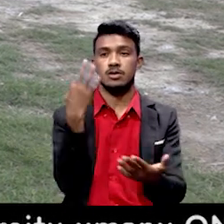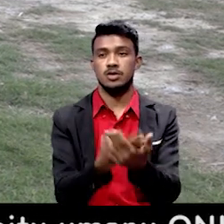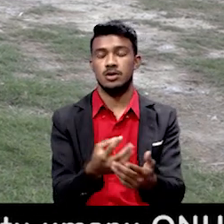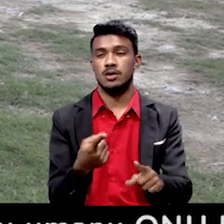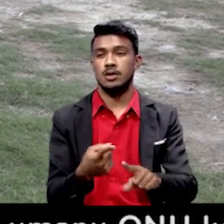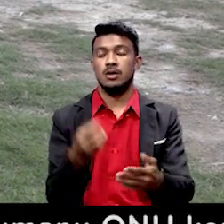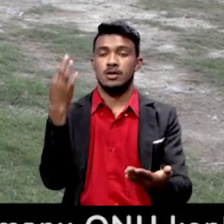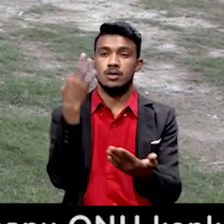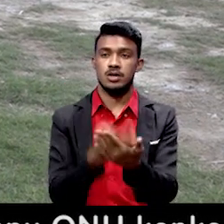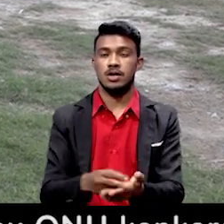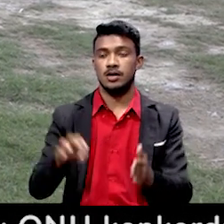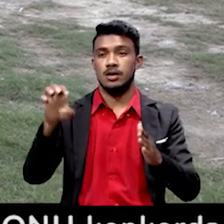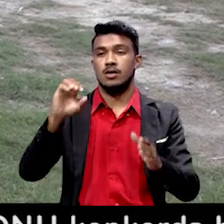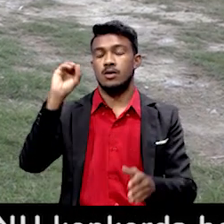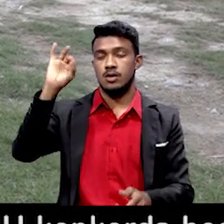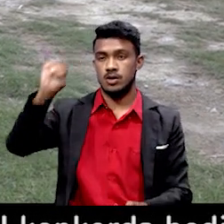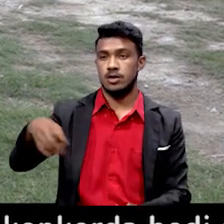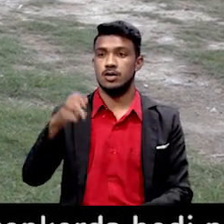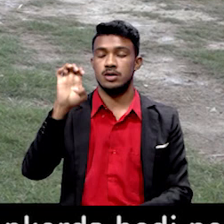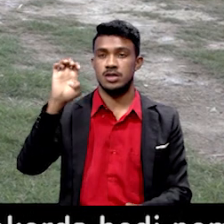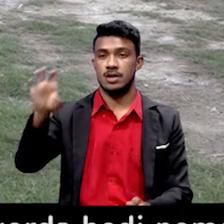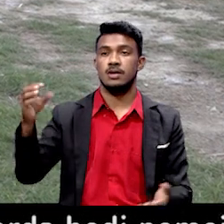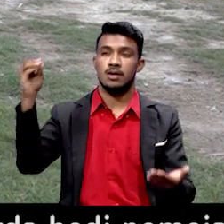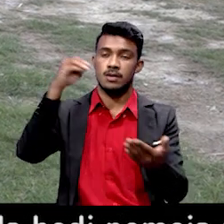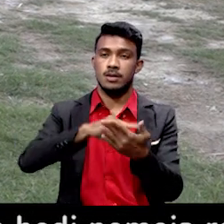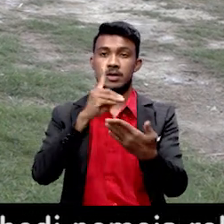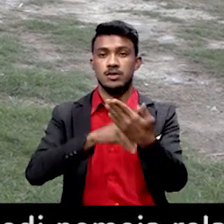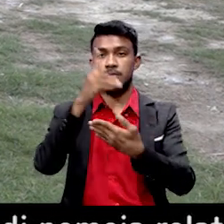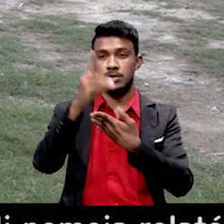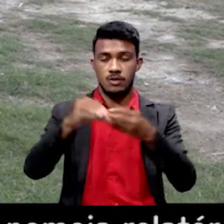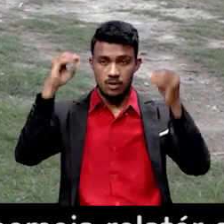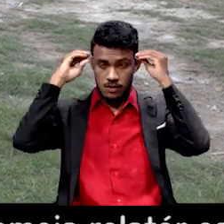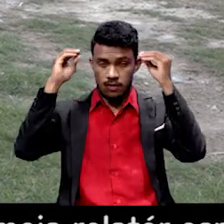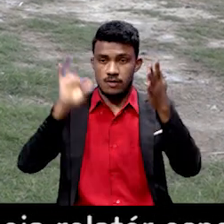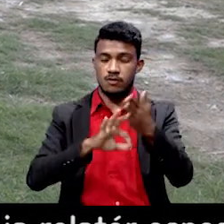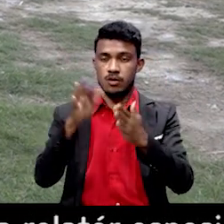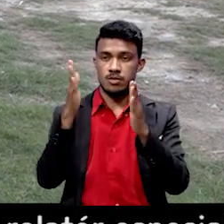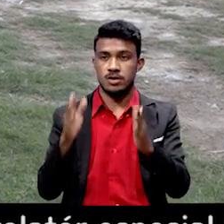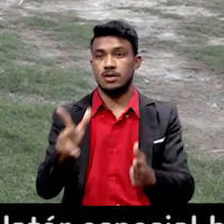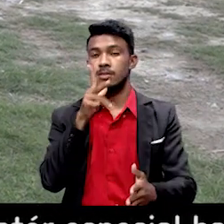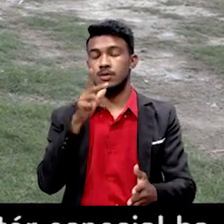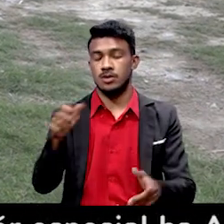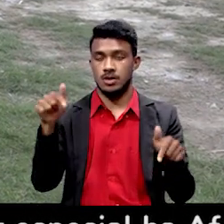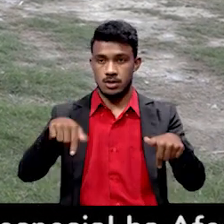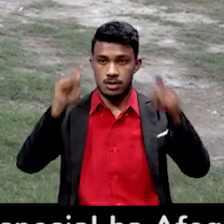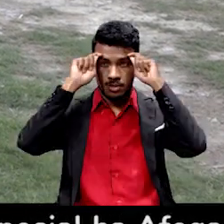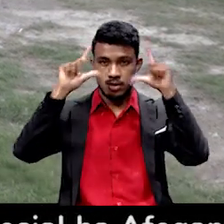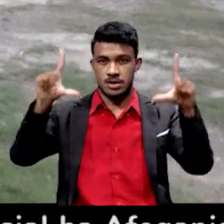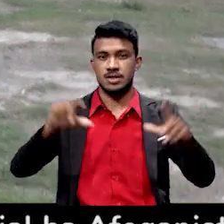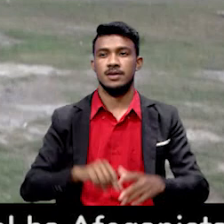orçamento geral do Estado nebe aloca ba desenvolvimento formação lian português e ha Timor-Leste.